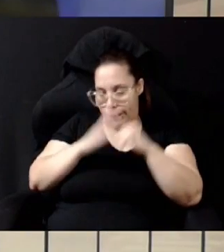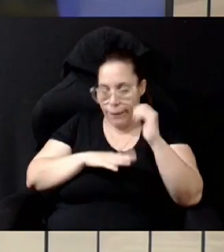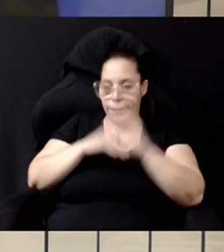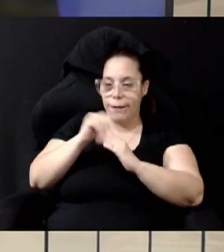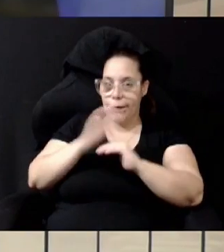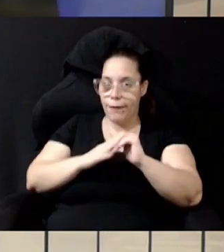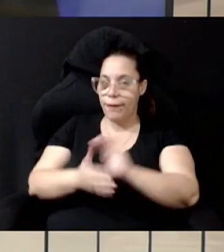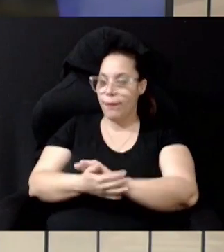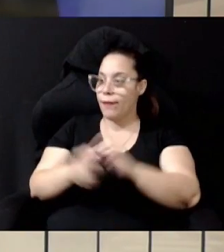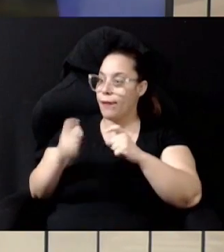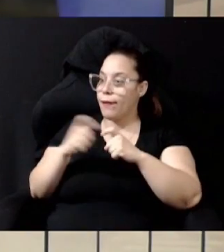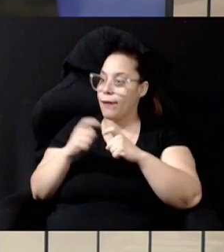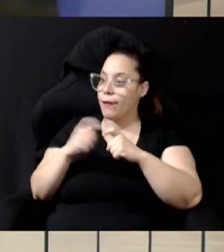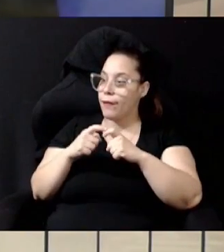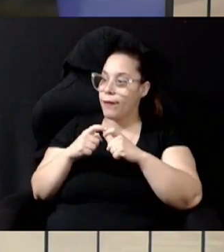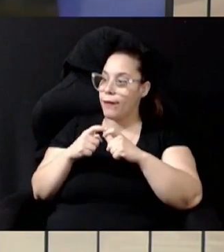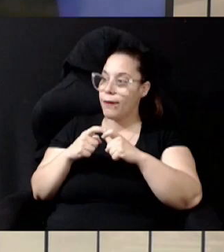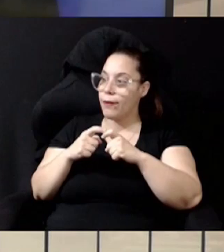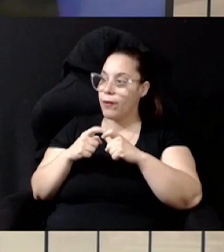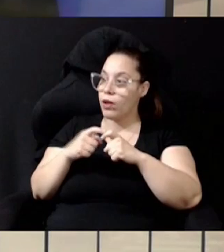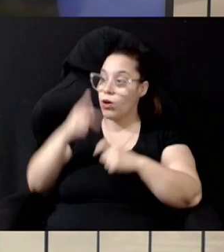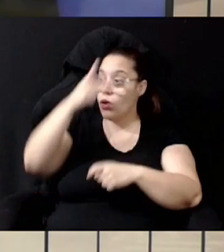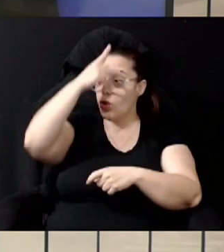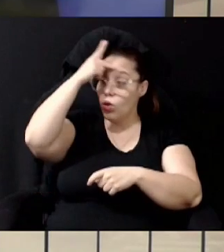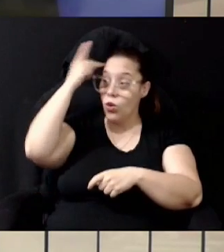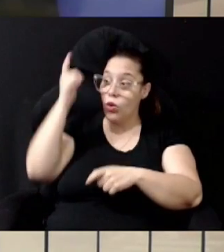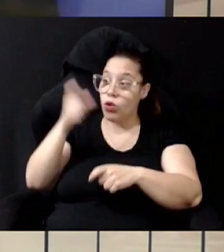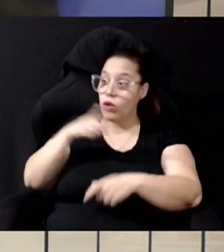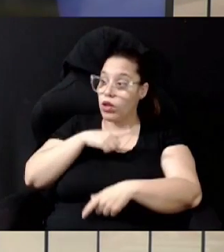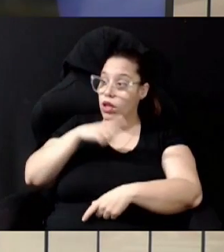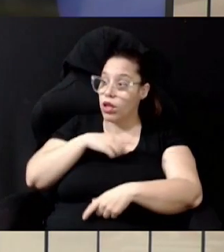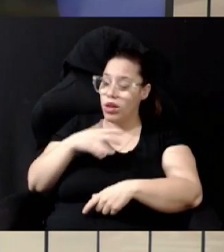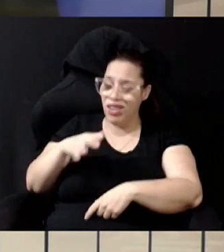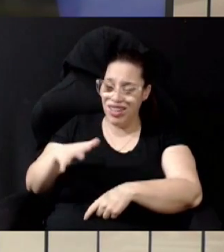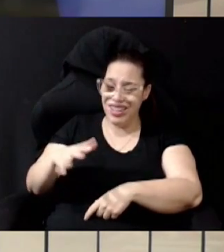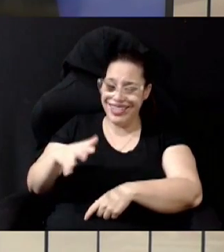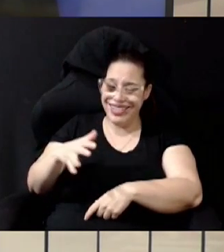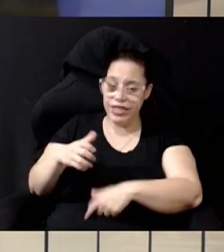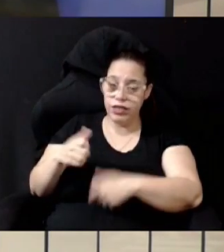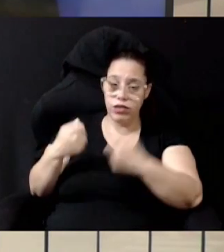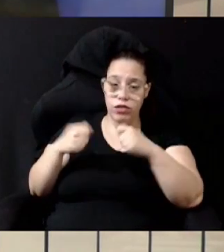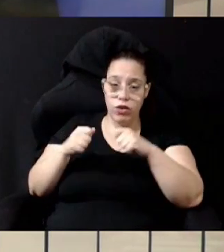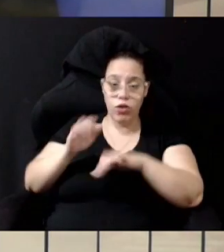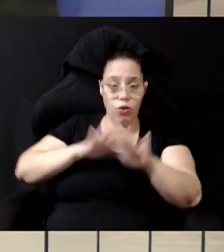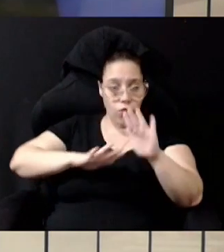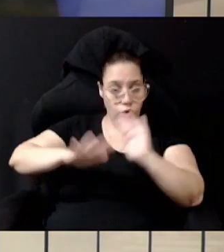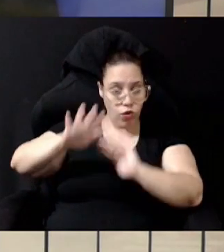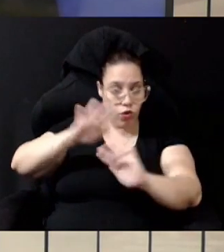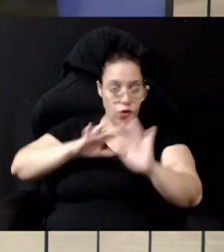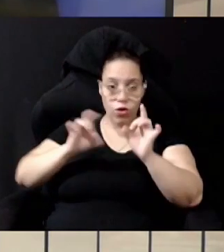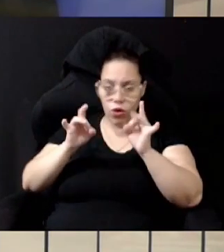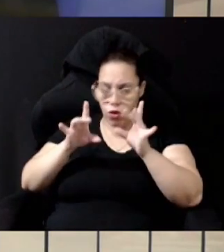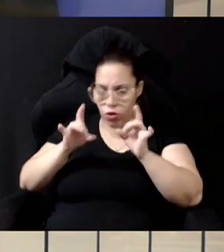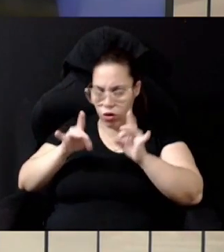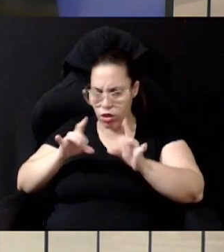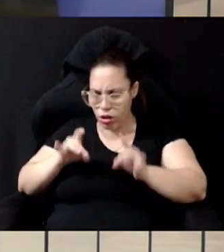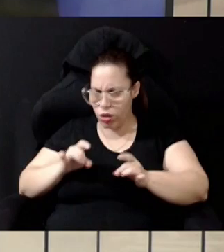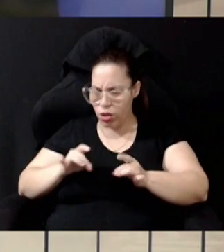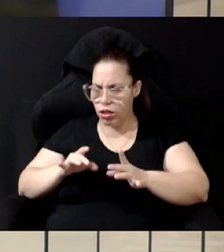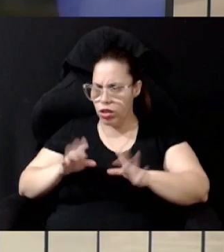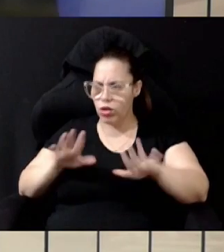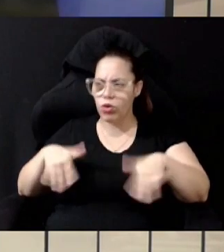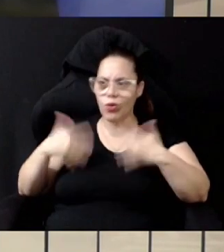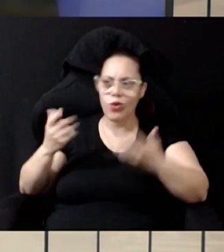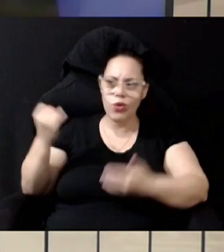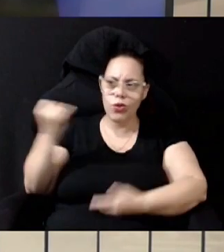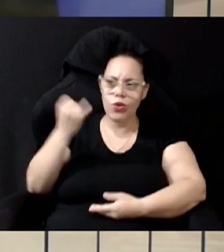Doutora, as pessoas que têm Parkinson também, elas precisam de cuidados especiais, né? Qual que é a importância da